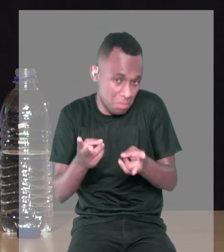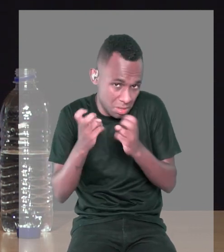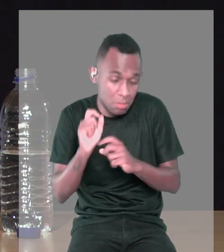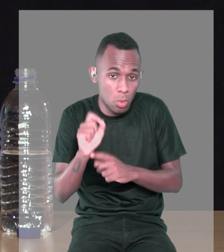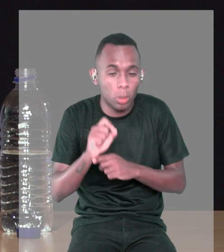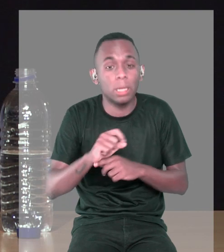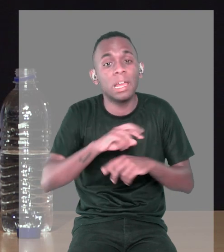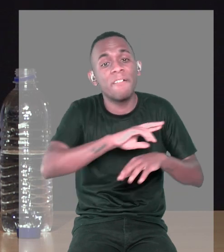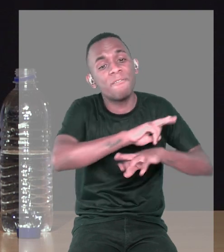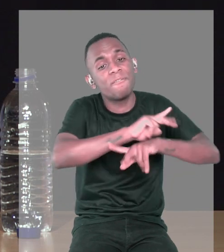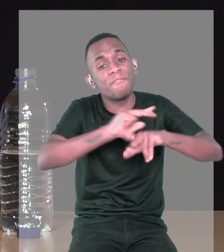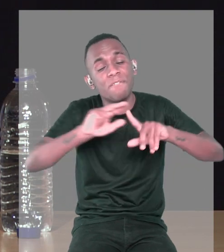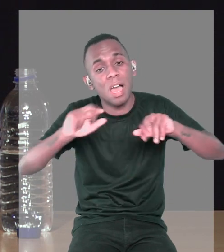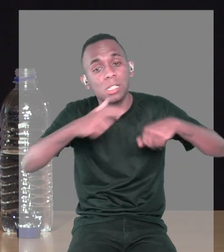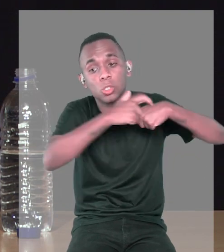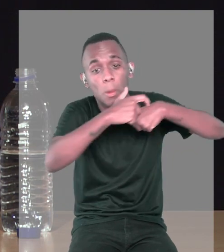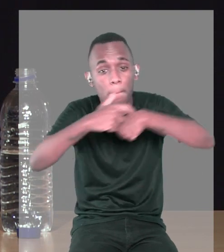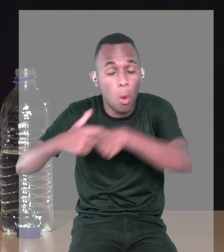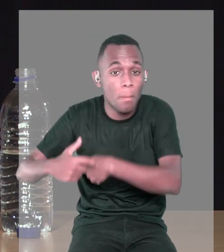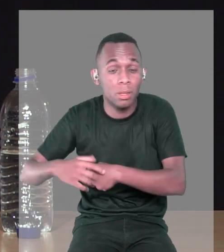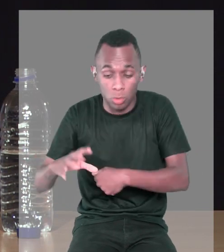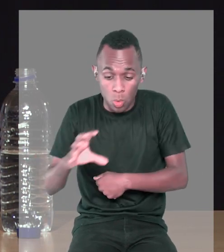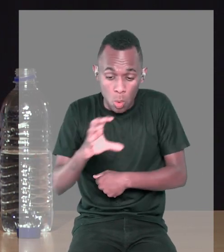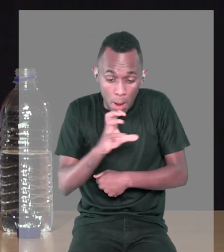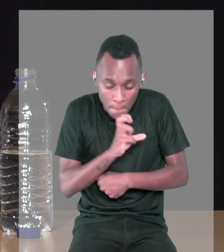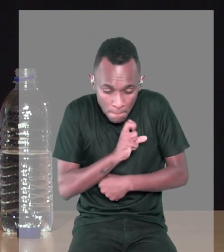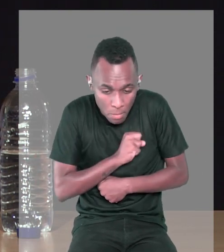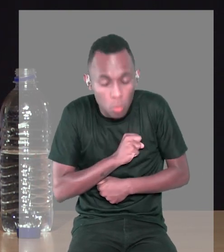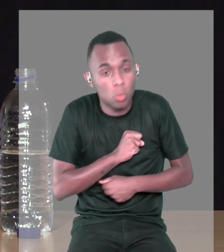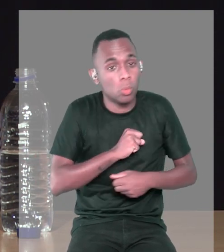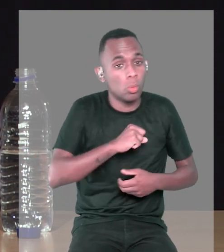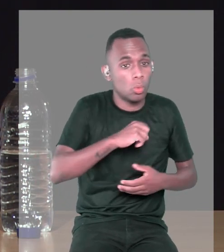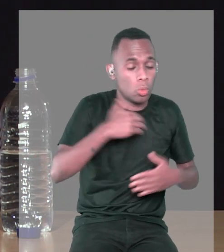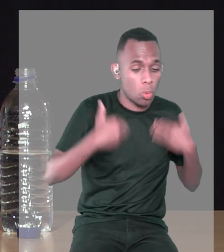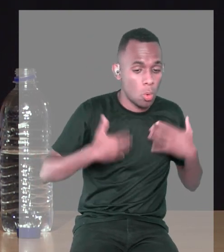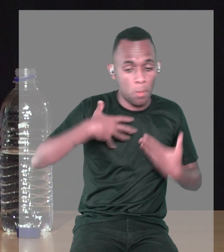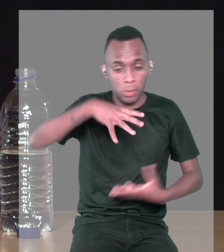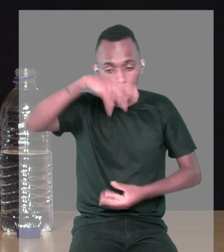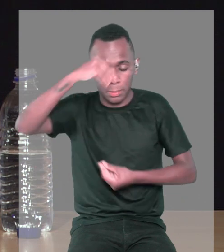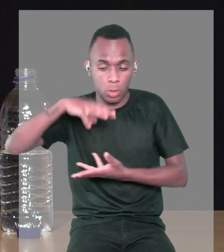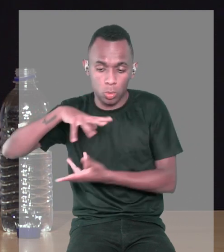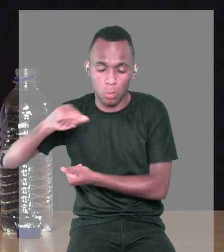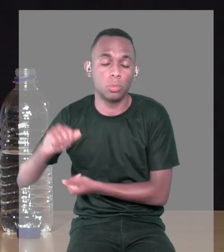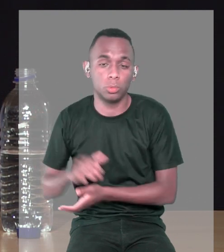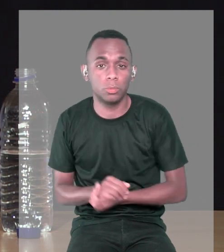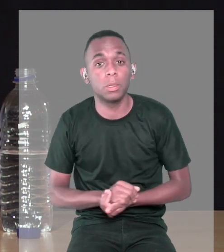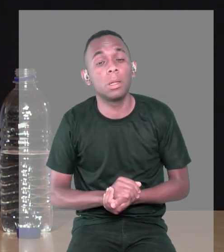Corpo, espírito e mundo. Para quem sabe, referindo o amor ao corpo, ao espírito e ao